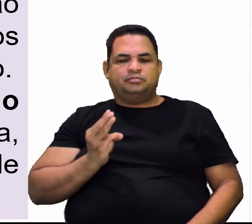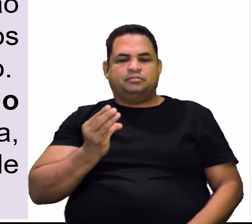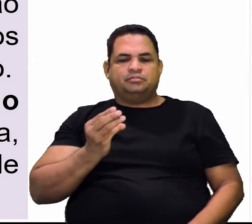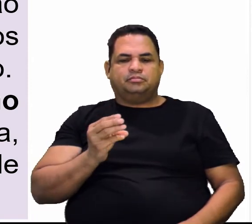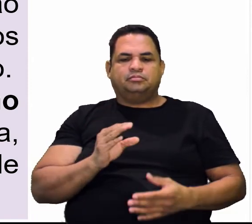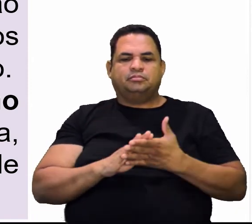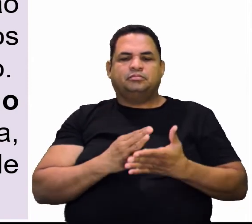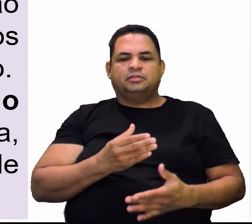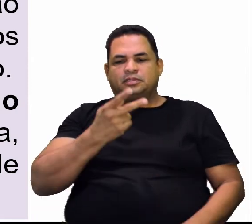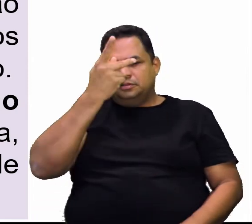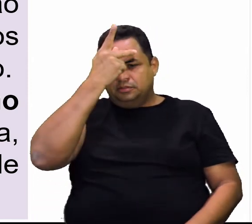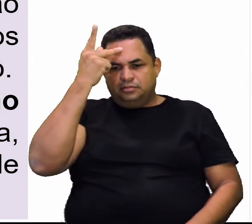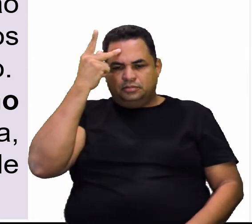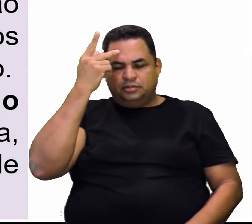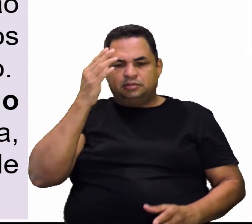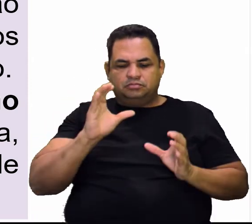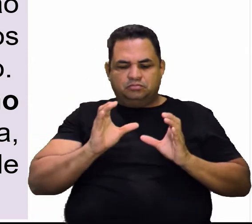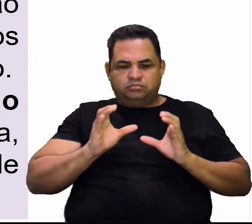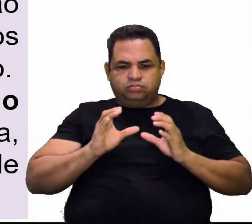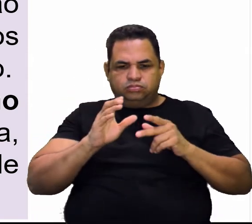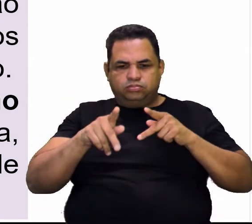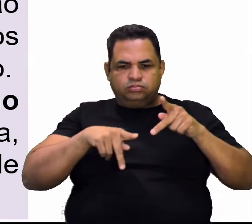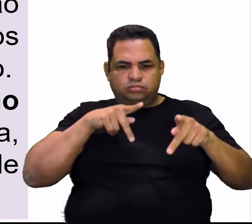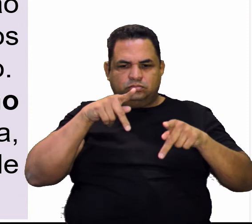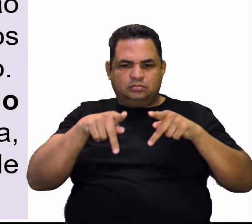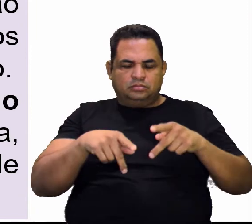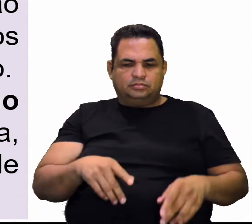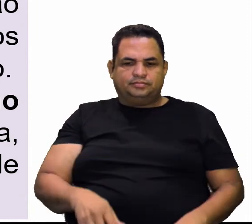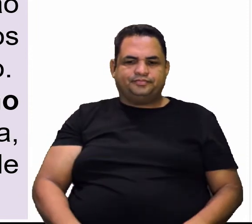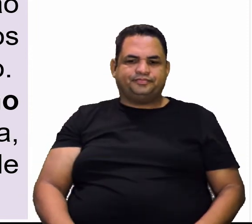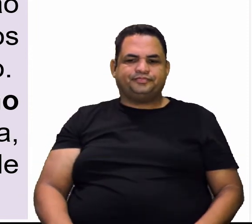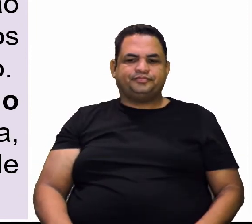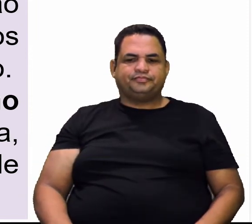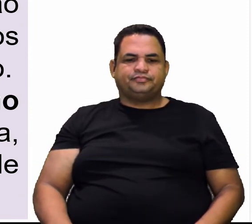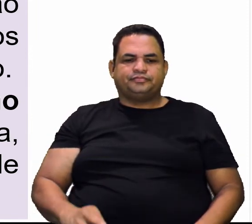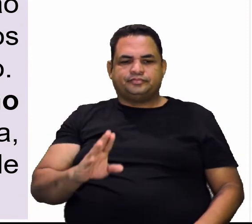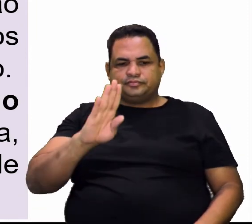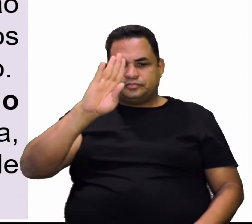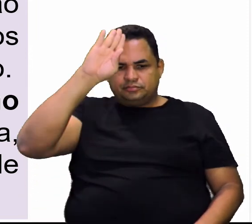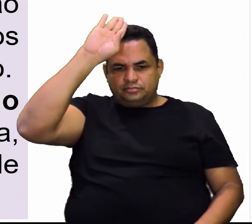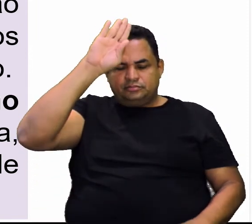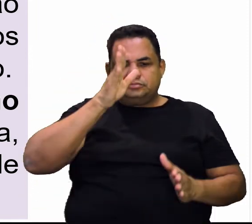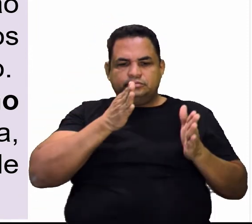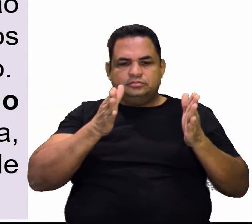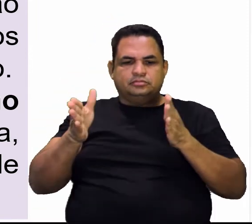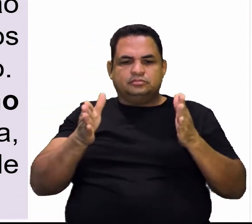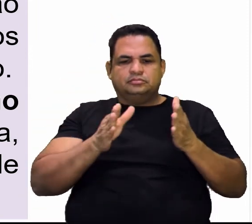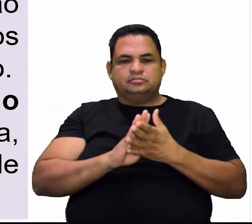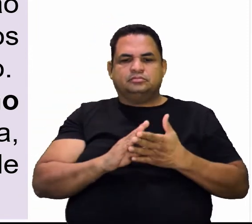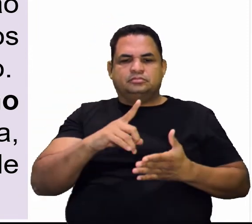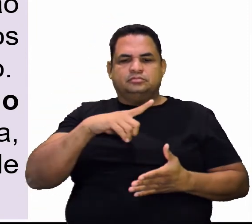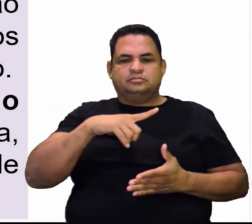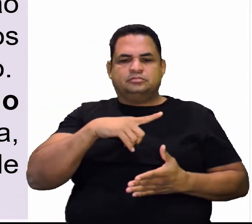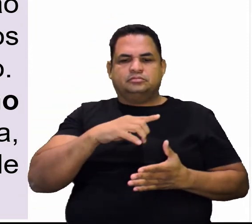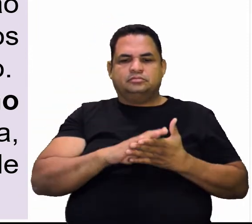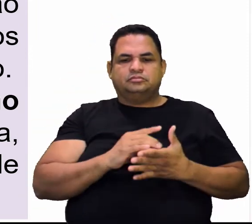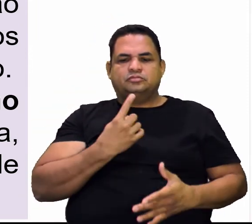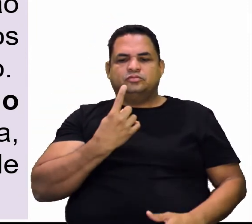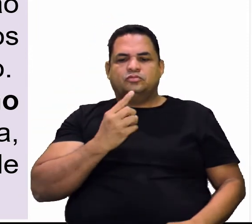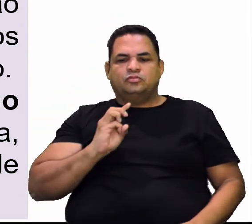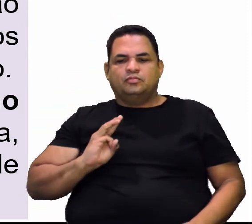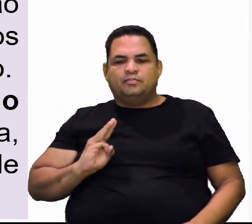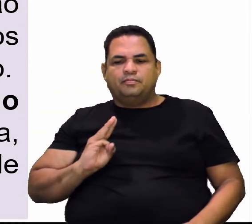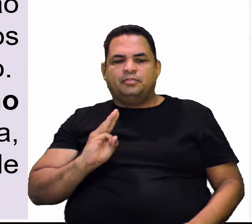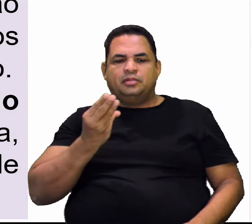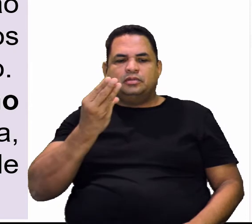de habitantes. Para aquele momento era muita gente. Roma, nessa fase, foi habitada por